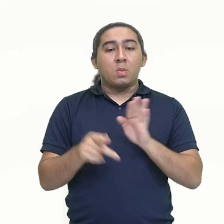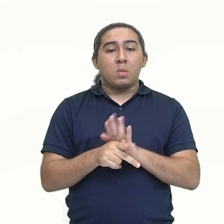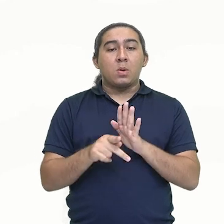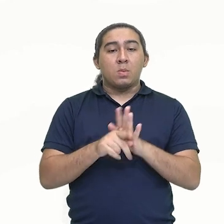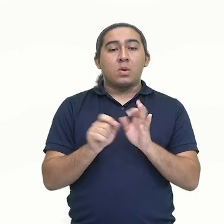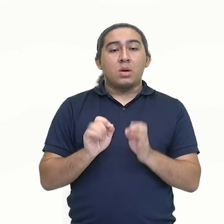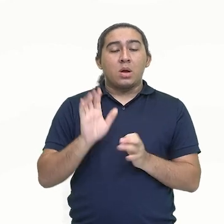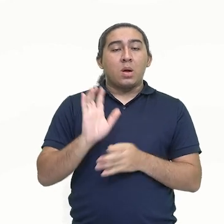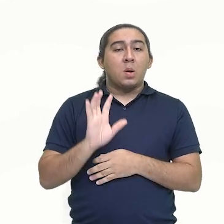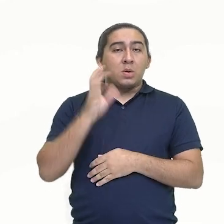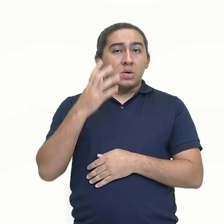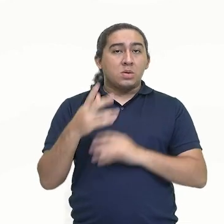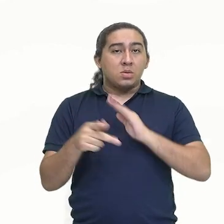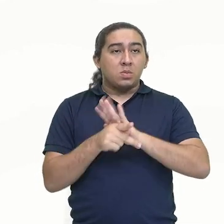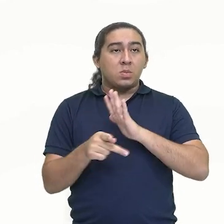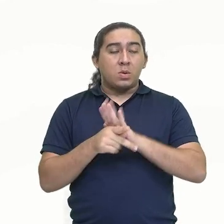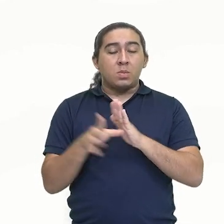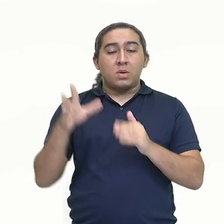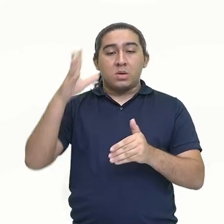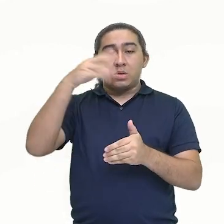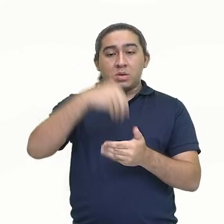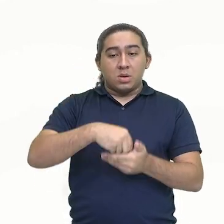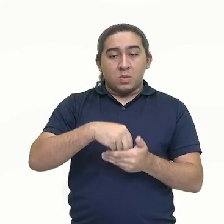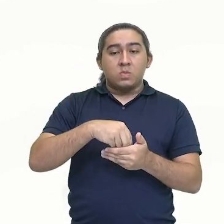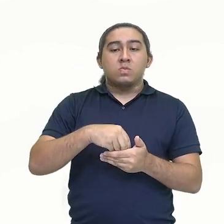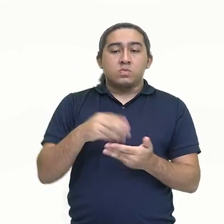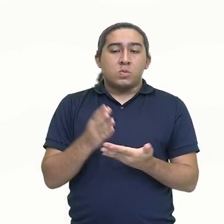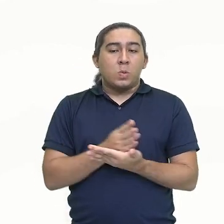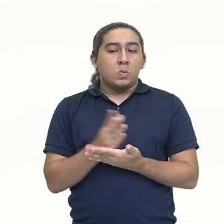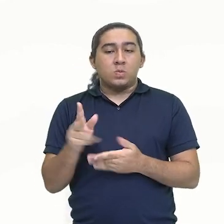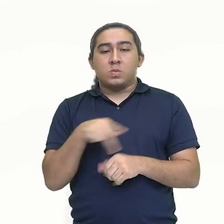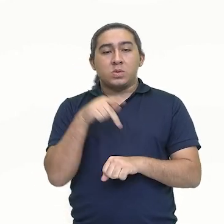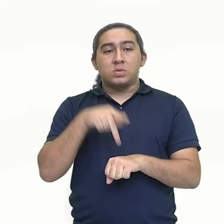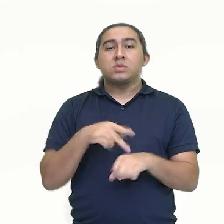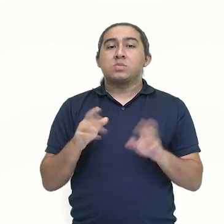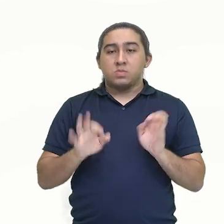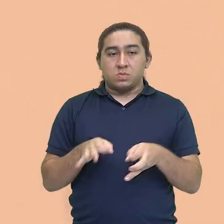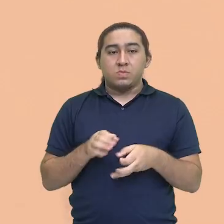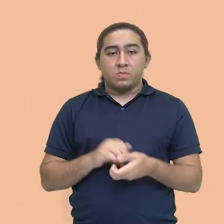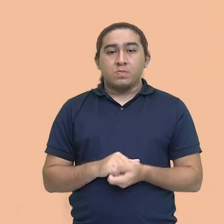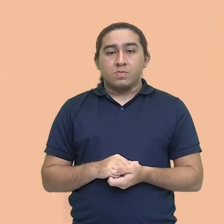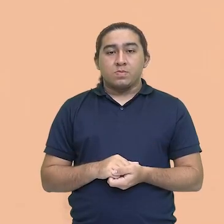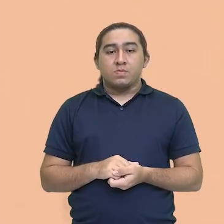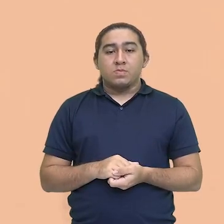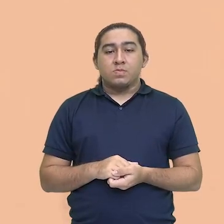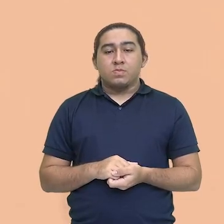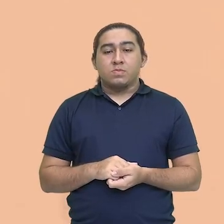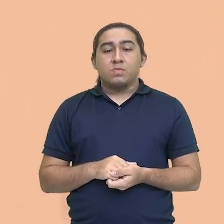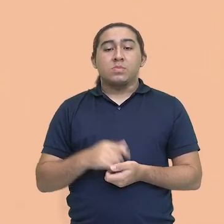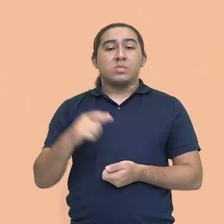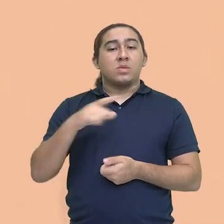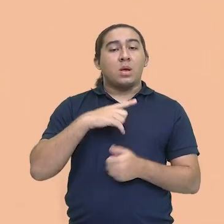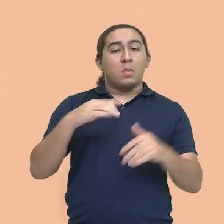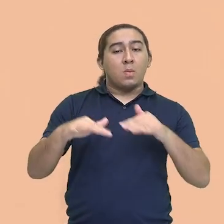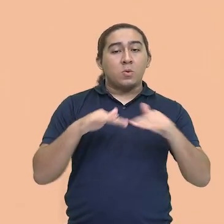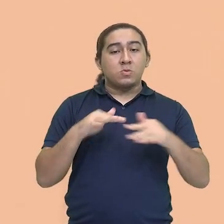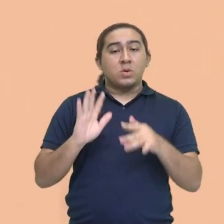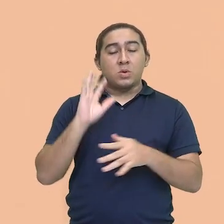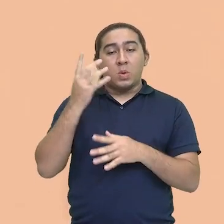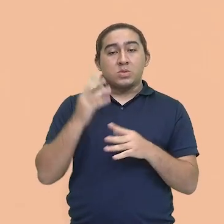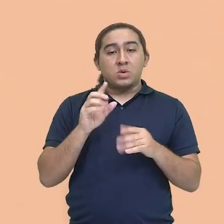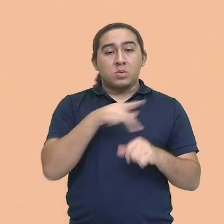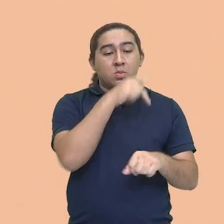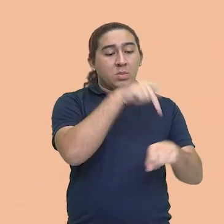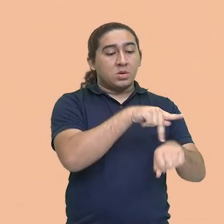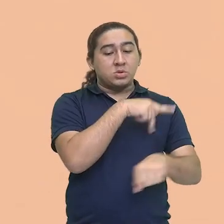vão ocorrer dentro de alguns países, né? Então a gente tem fluxos migratórios acontecendo de um